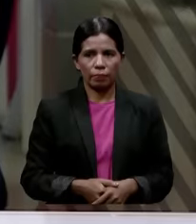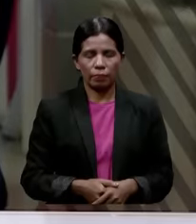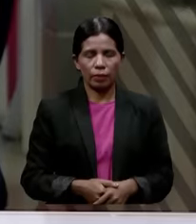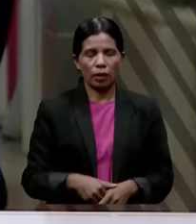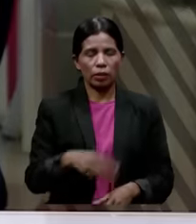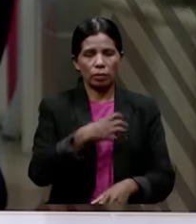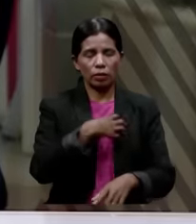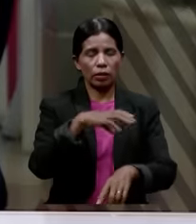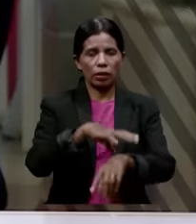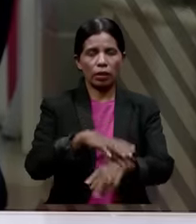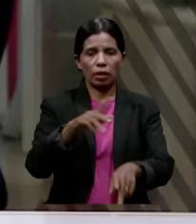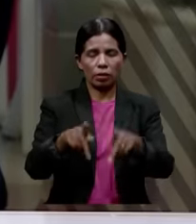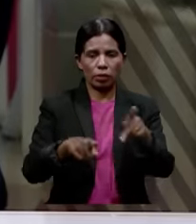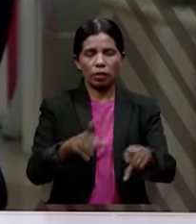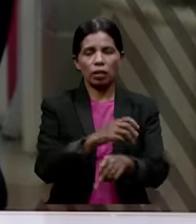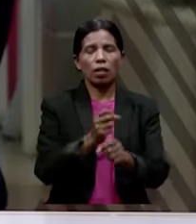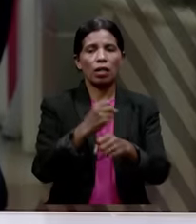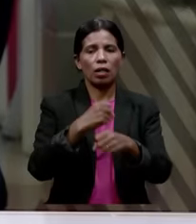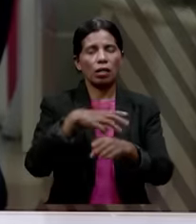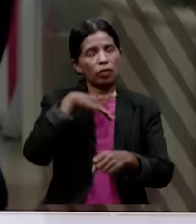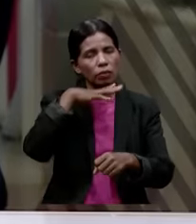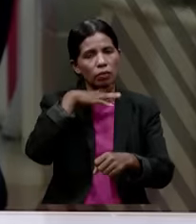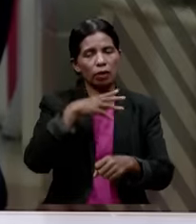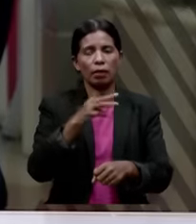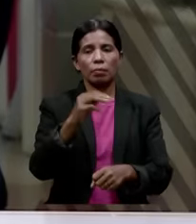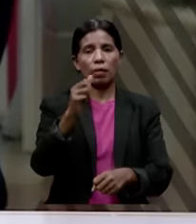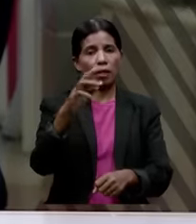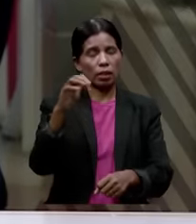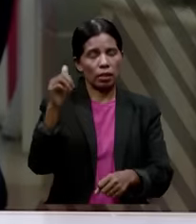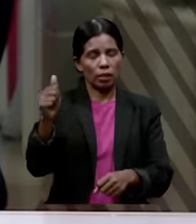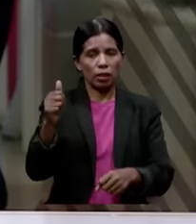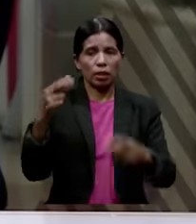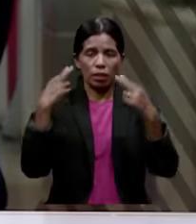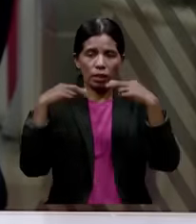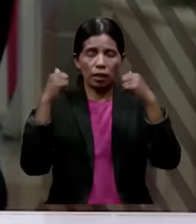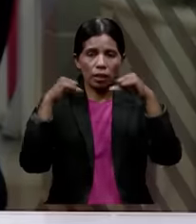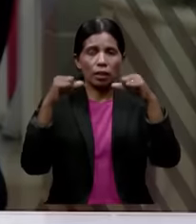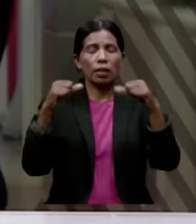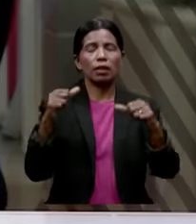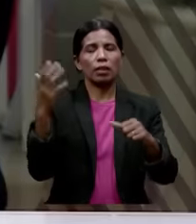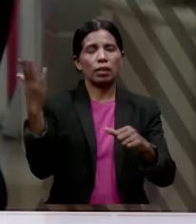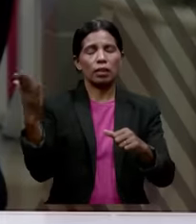PDT detém suspeito Rafael cantora Maria Vitória Nianaran e a rede social.